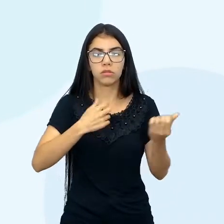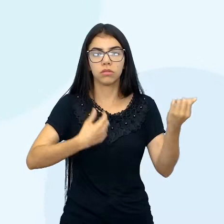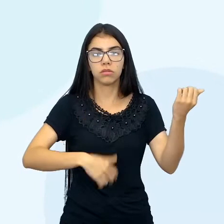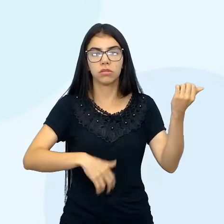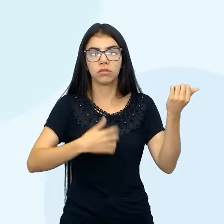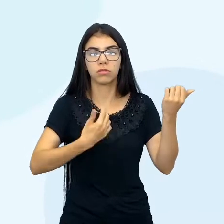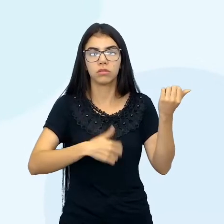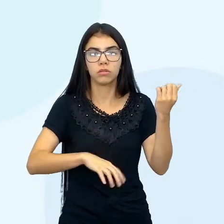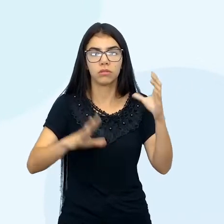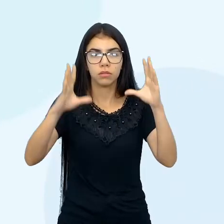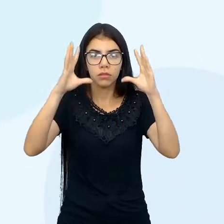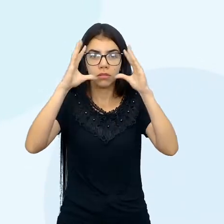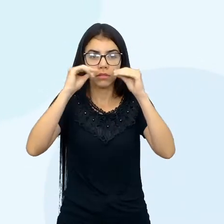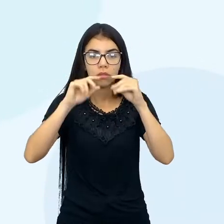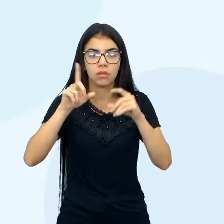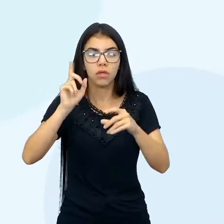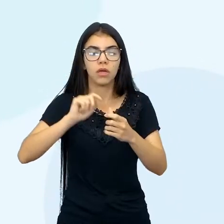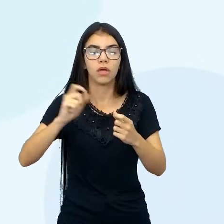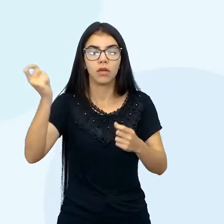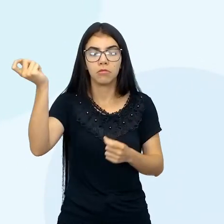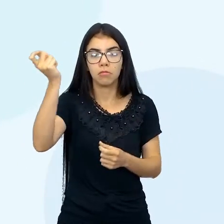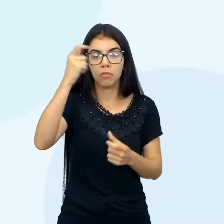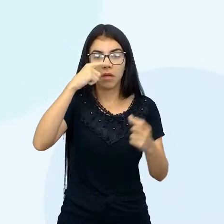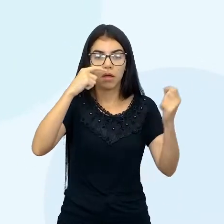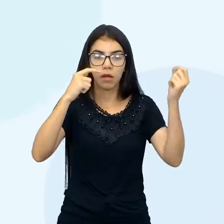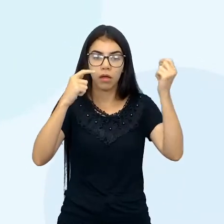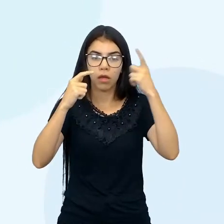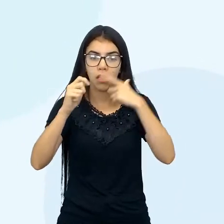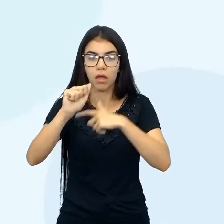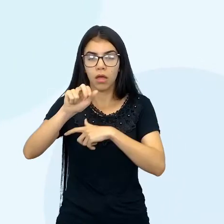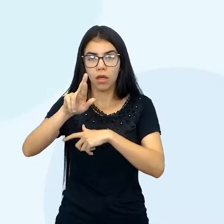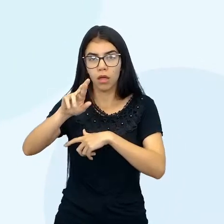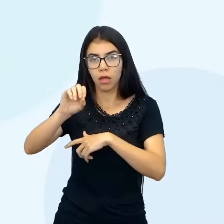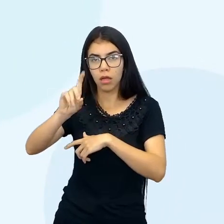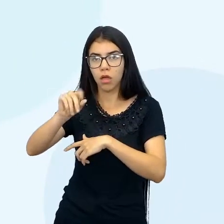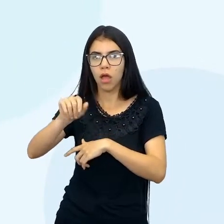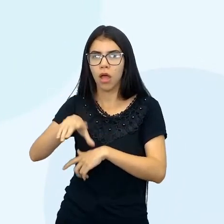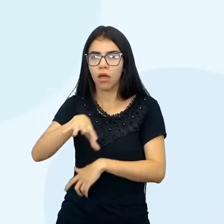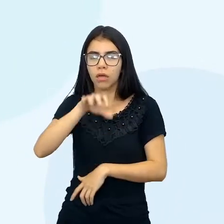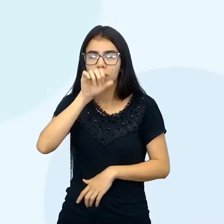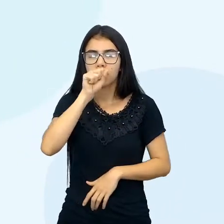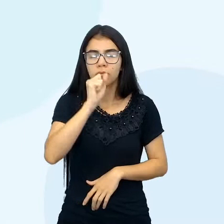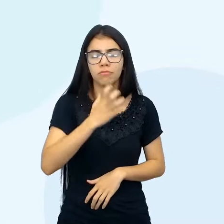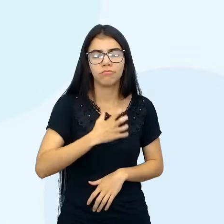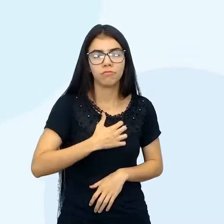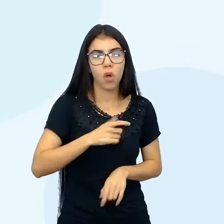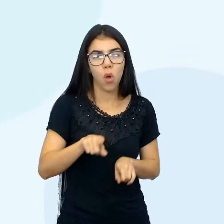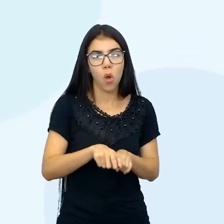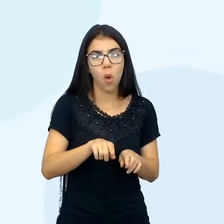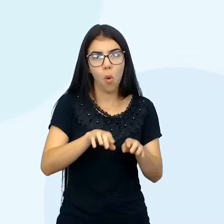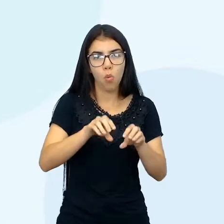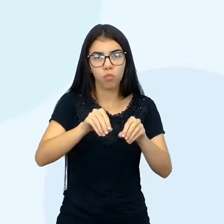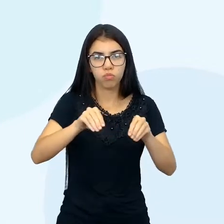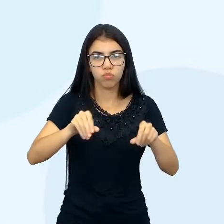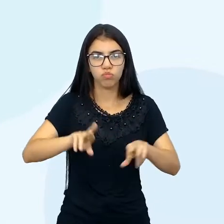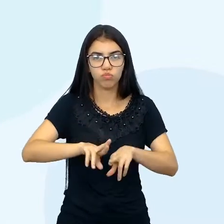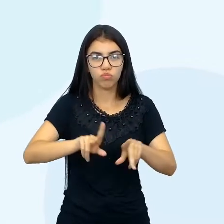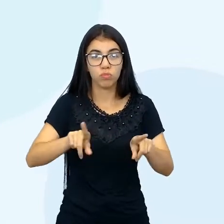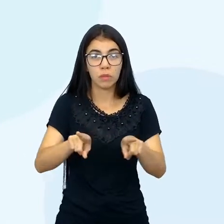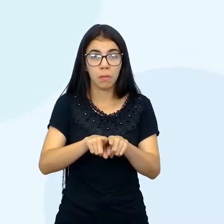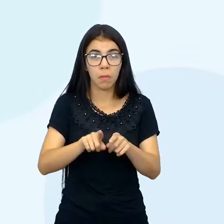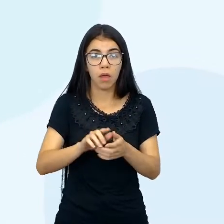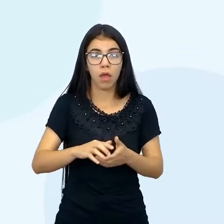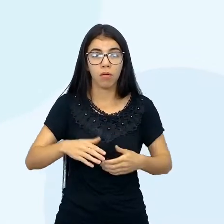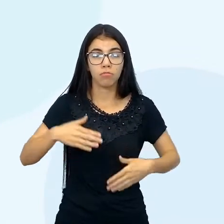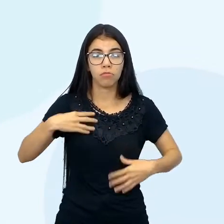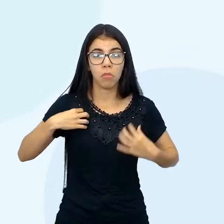antecedente, dissolvendo-se a luz loura e tenra da aurora, que nem um suspiro de saudade perdido em terra alheia. A roupa lavada